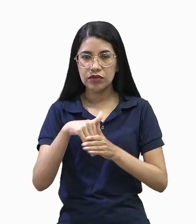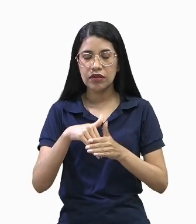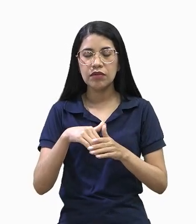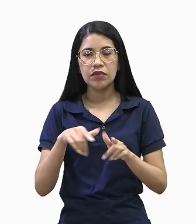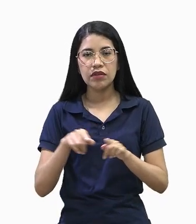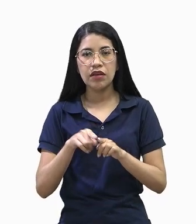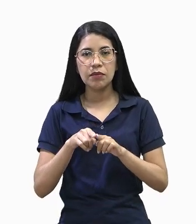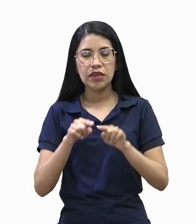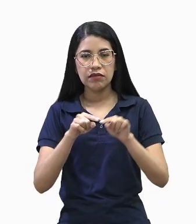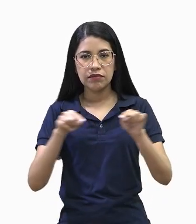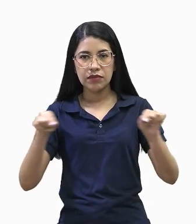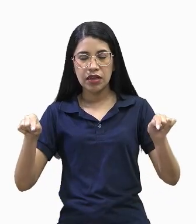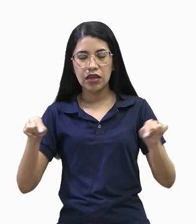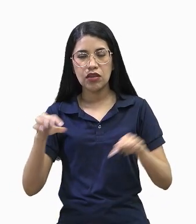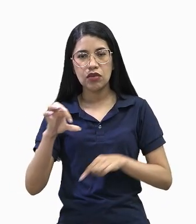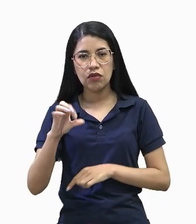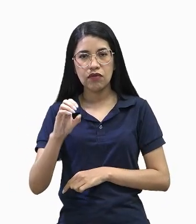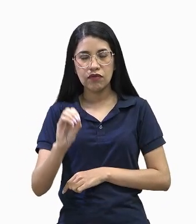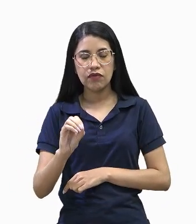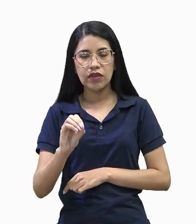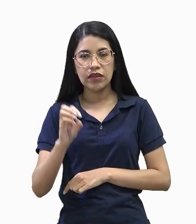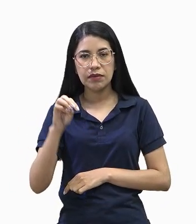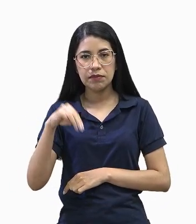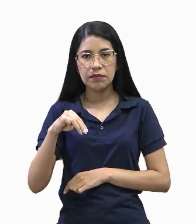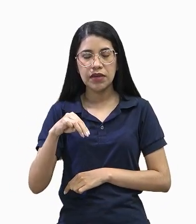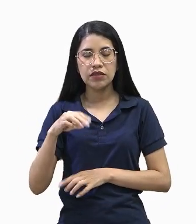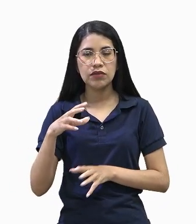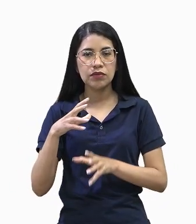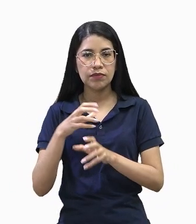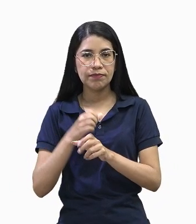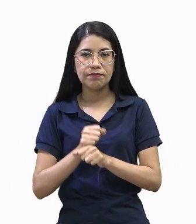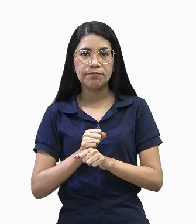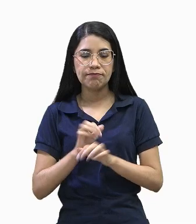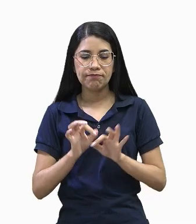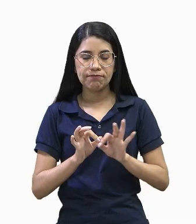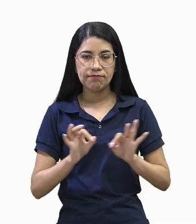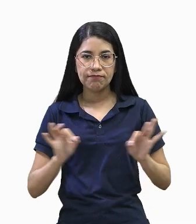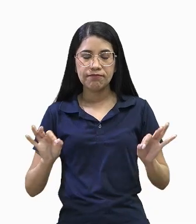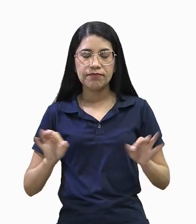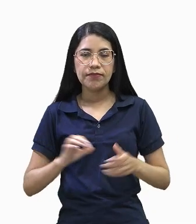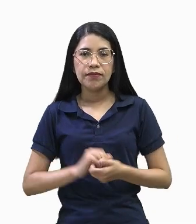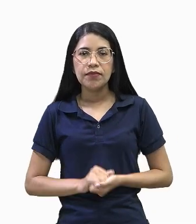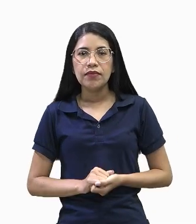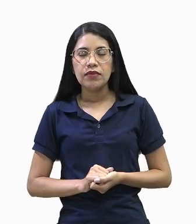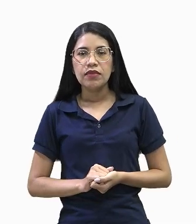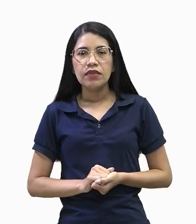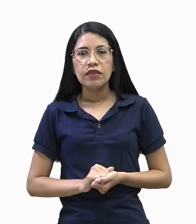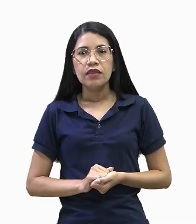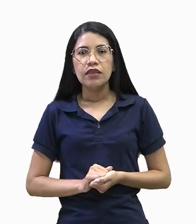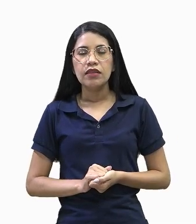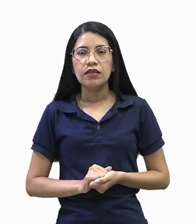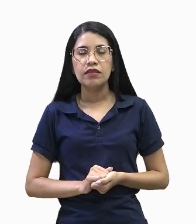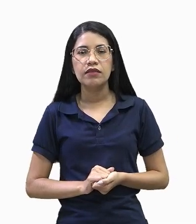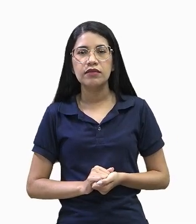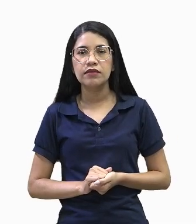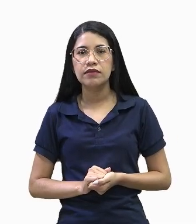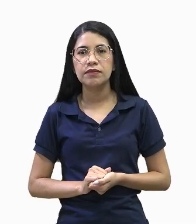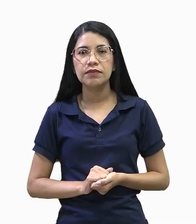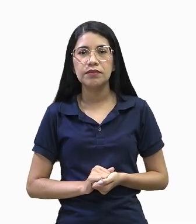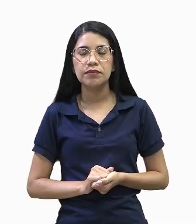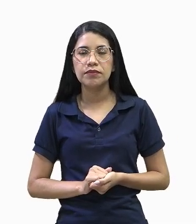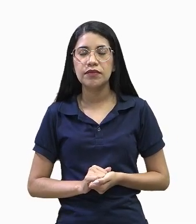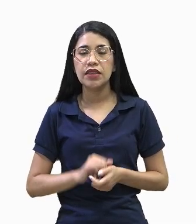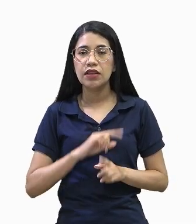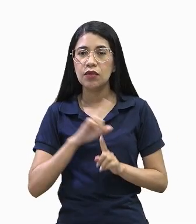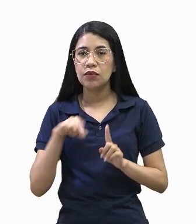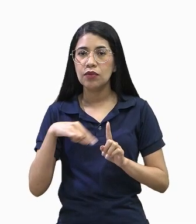de 90 metros de comprimento no total. E aí, gente, o objetivo do jogo